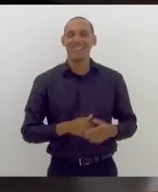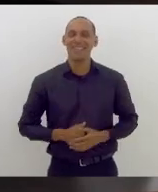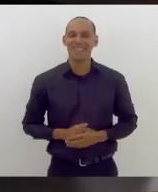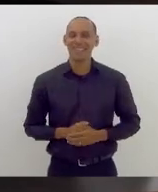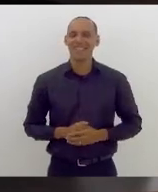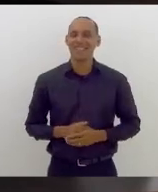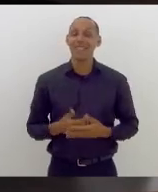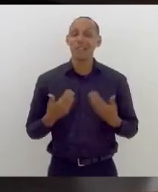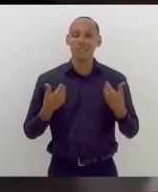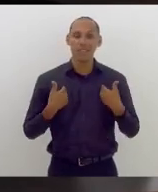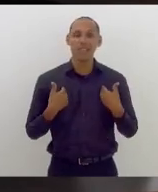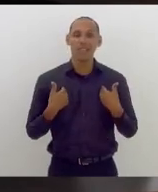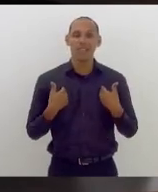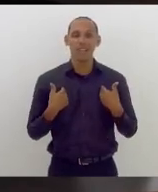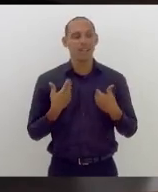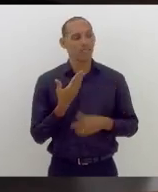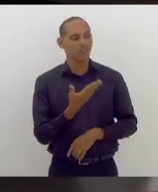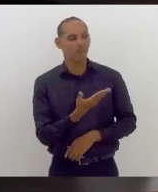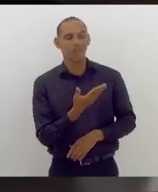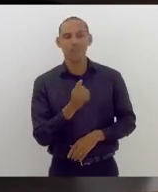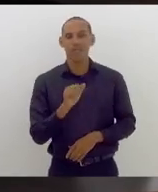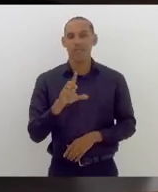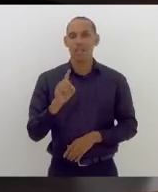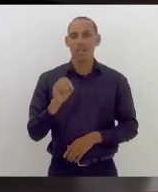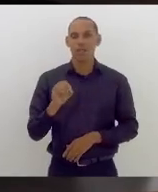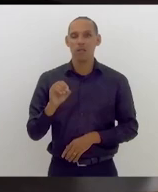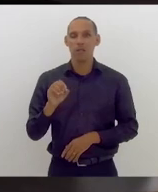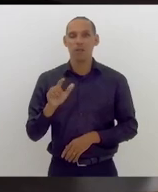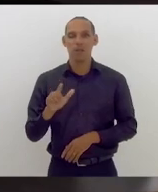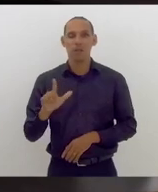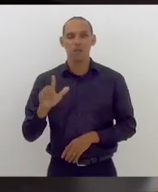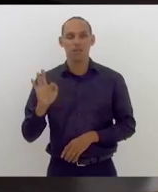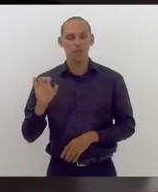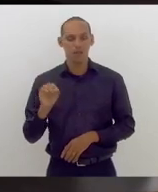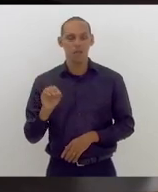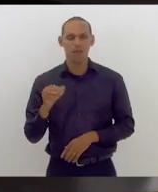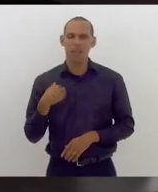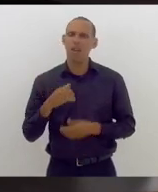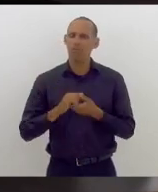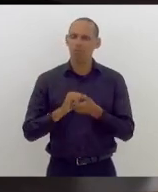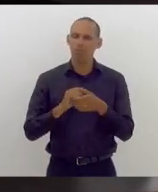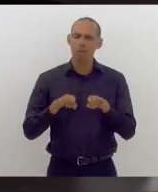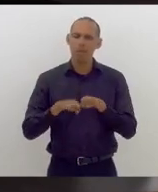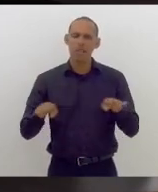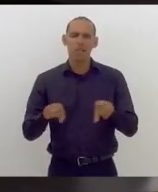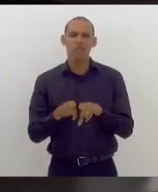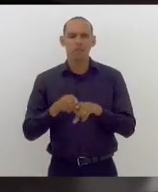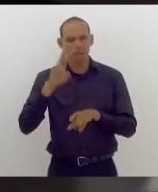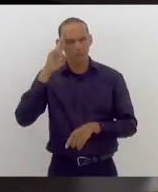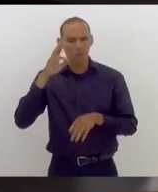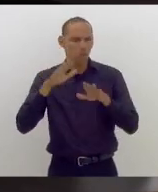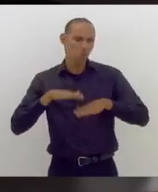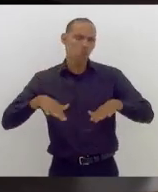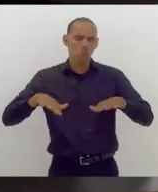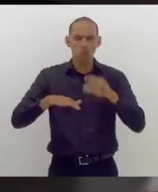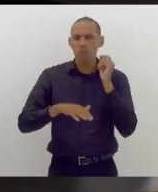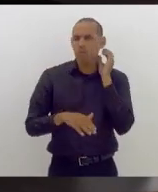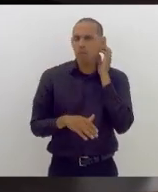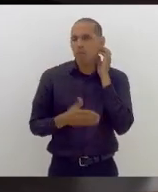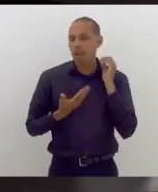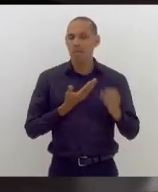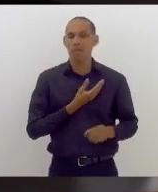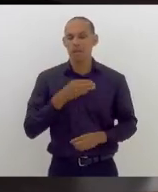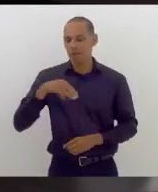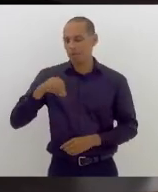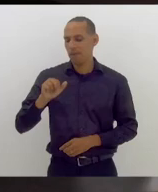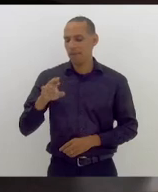E para mim, o Adolfo, cumprimentar todos também da mesa, presente todas as autoridades aqui, nosso amigo Marcelo Queiroz,